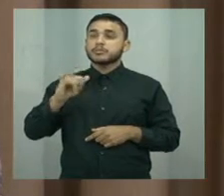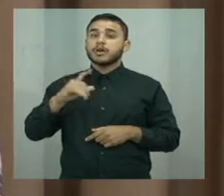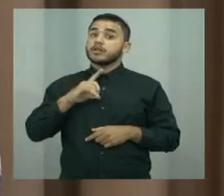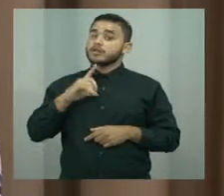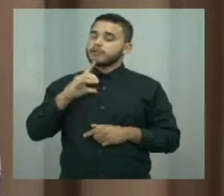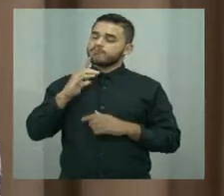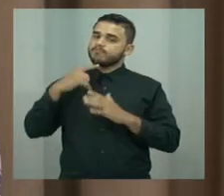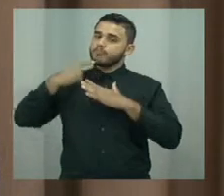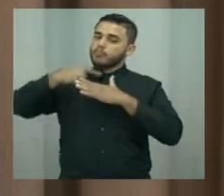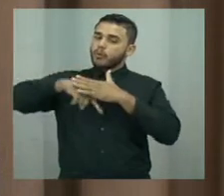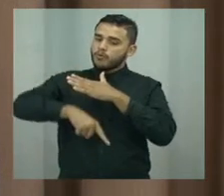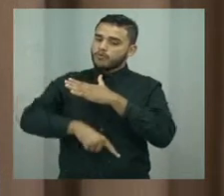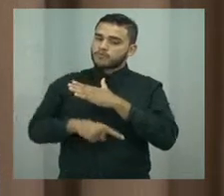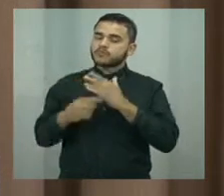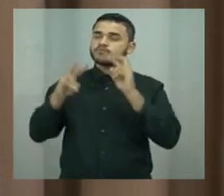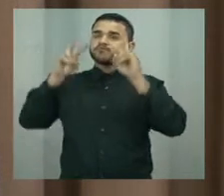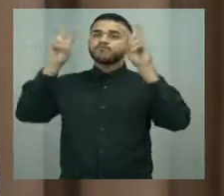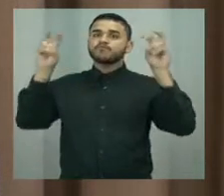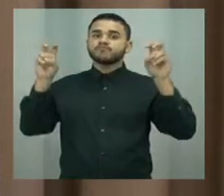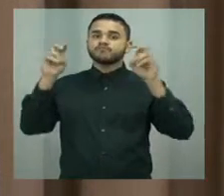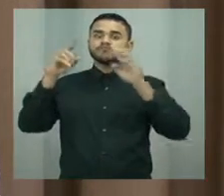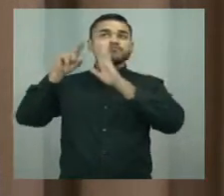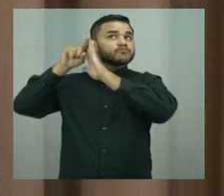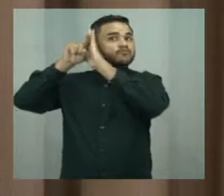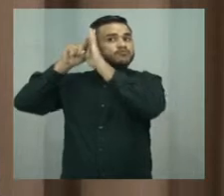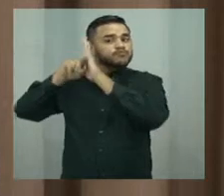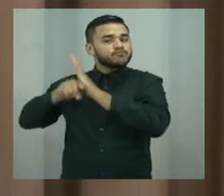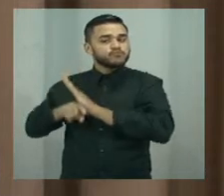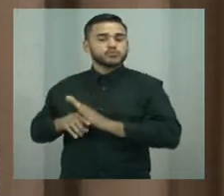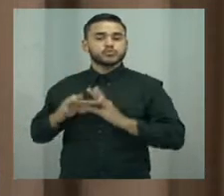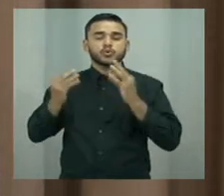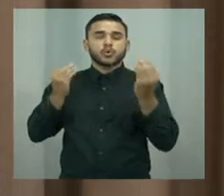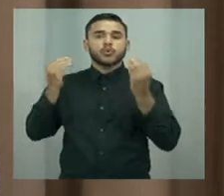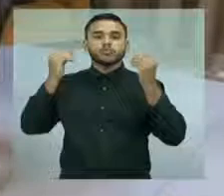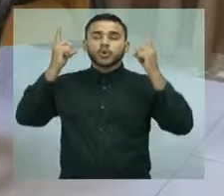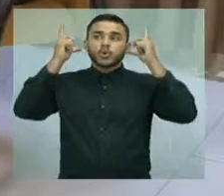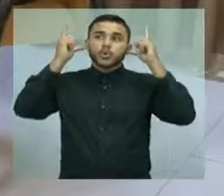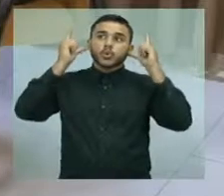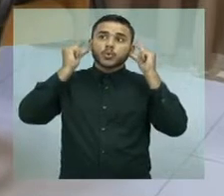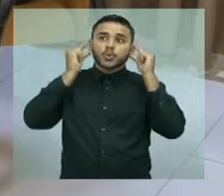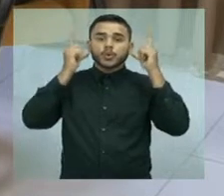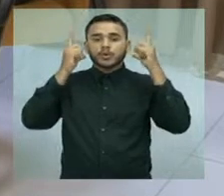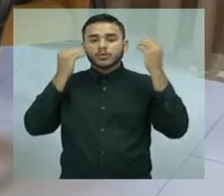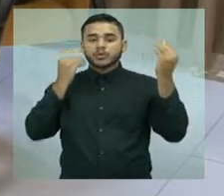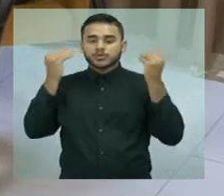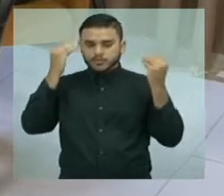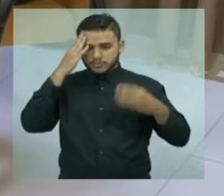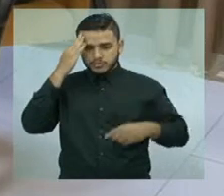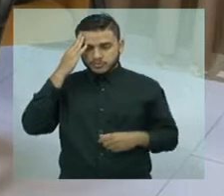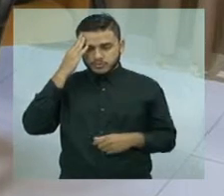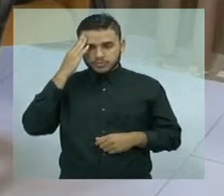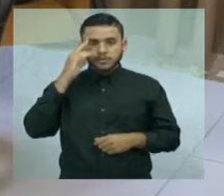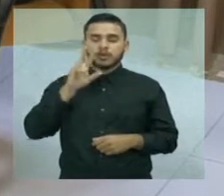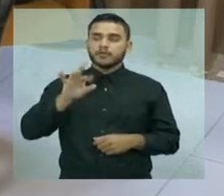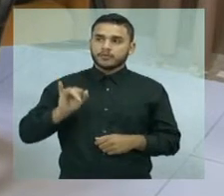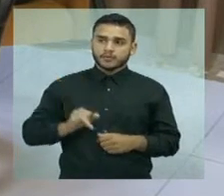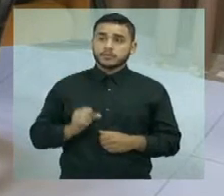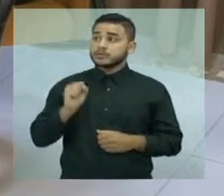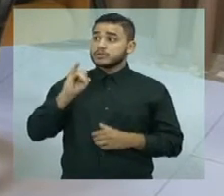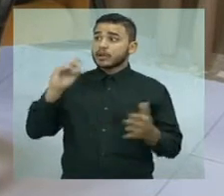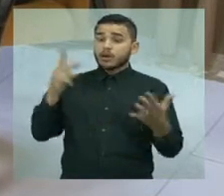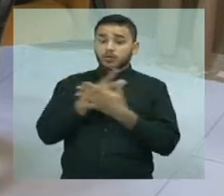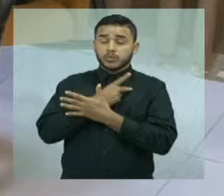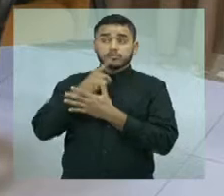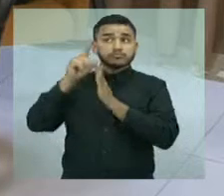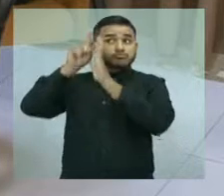esse é o exame principal para verificar a perda auditiva. E de acordo com o resultado, alguns outros podem ser solicitados, né? O pois